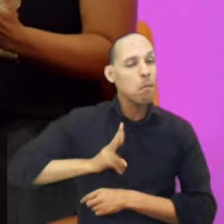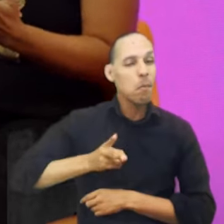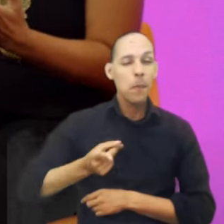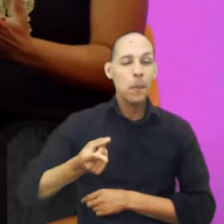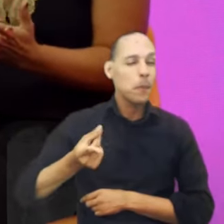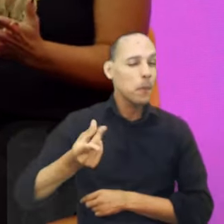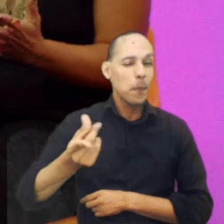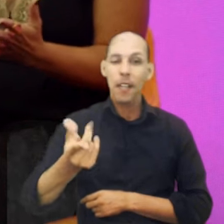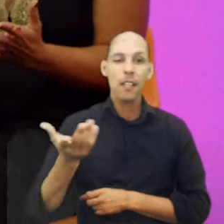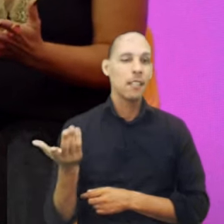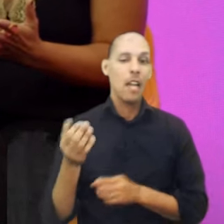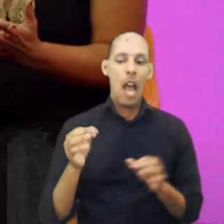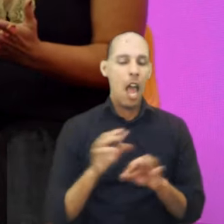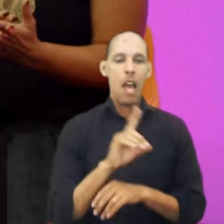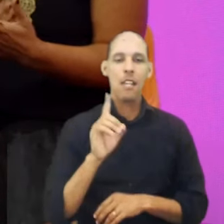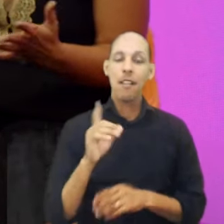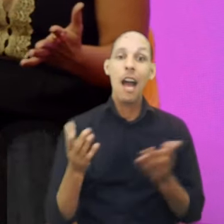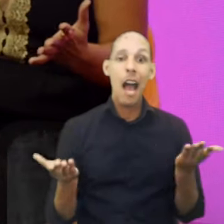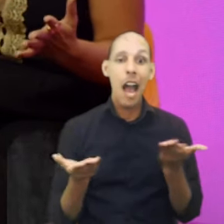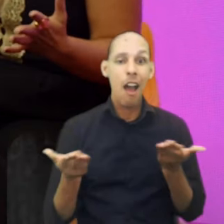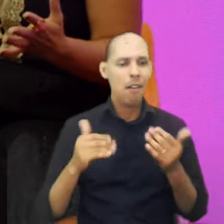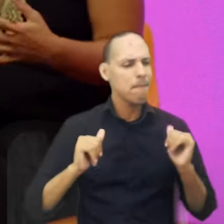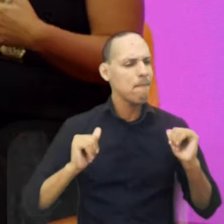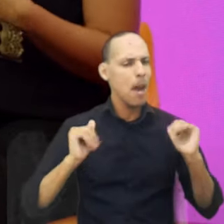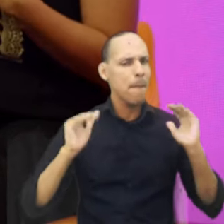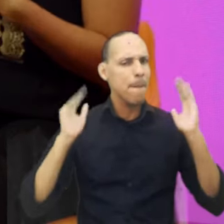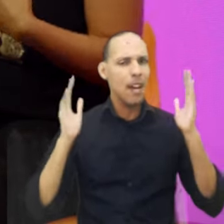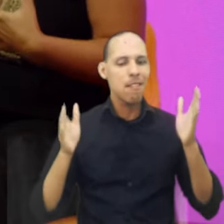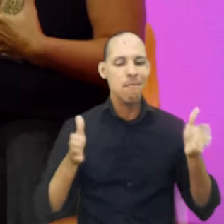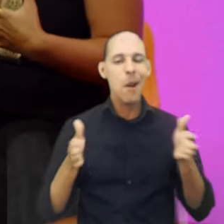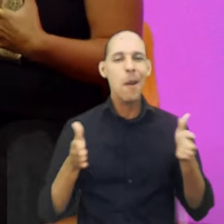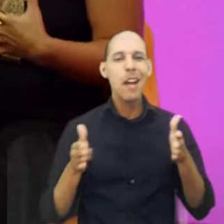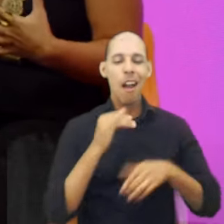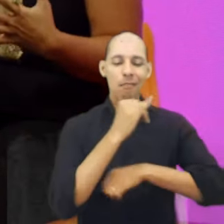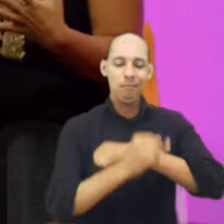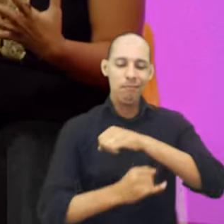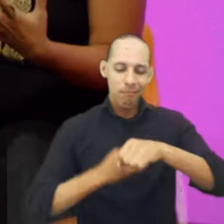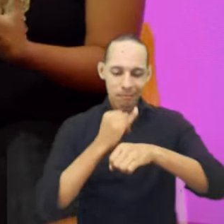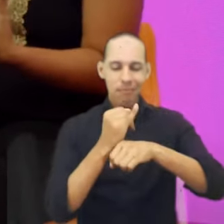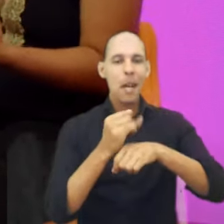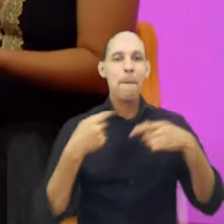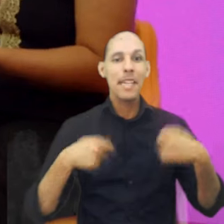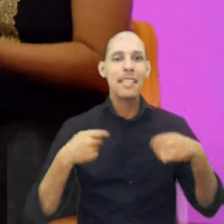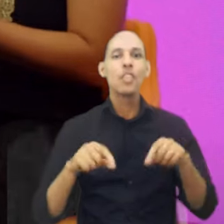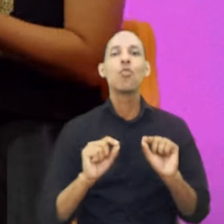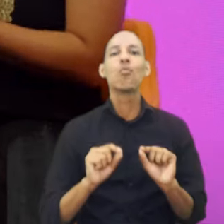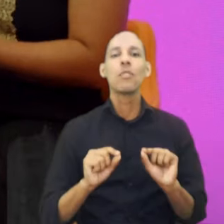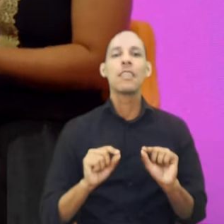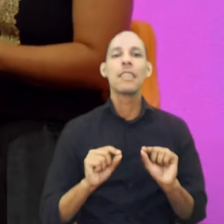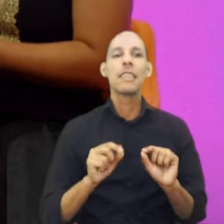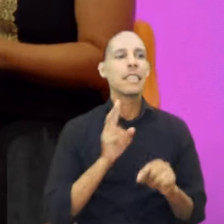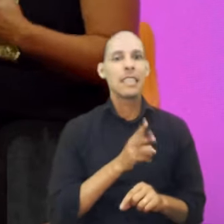E ainda mais nesse momento da atualidade que nós estamos, que você falou da internet, a gente precisa desconstruir o